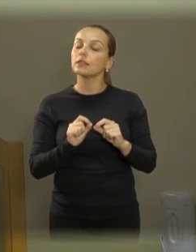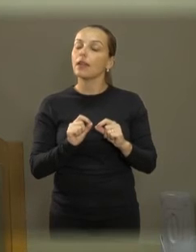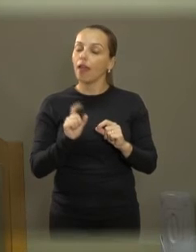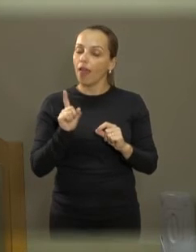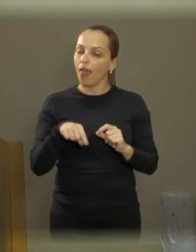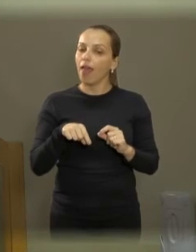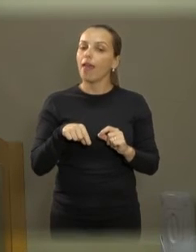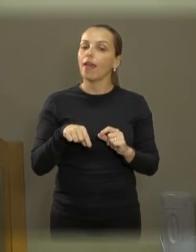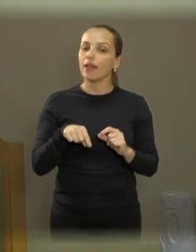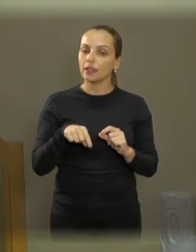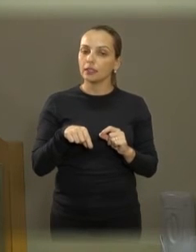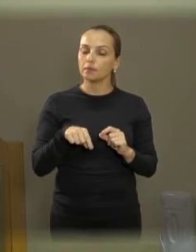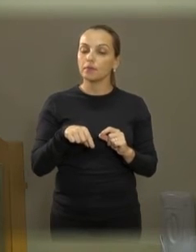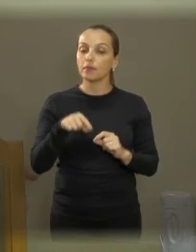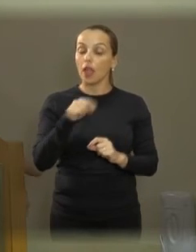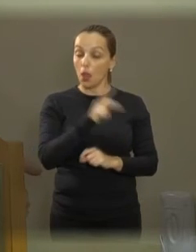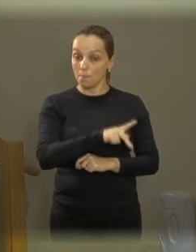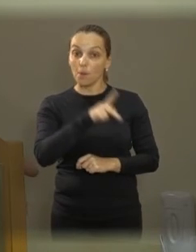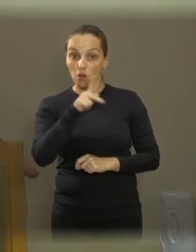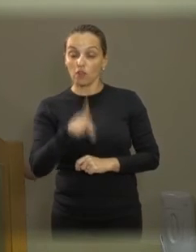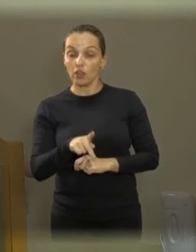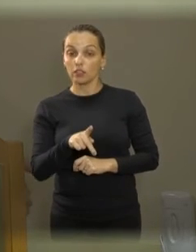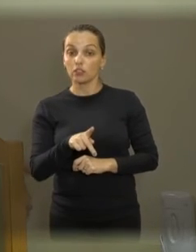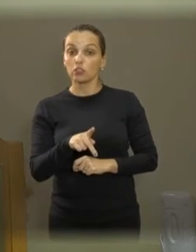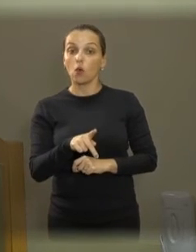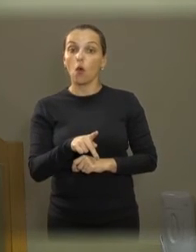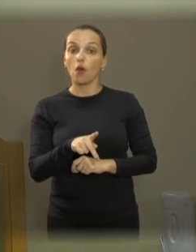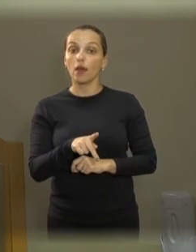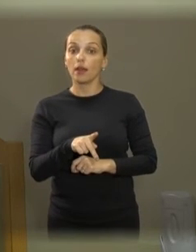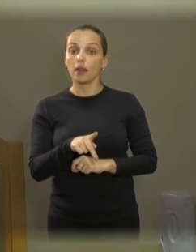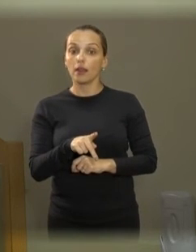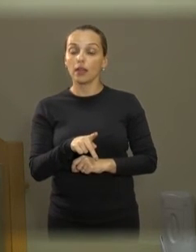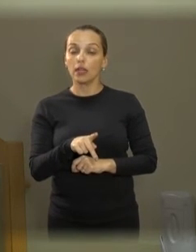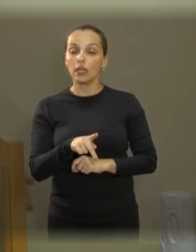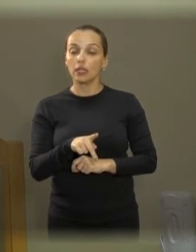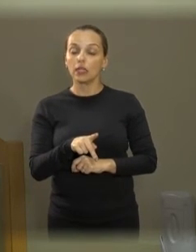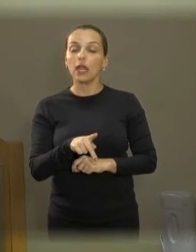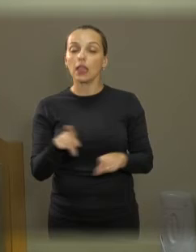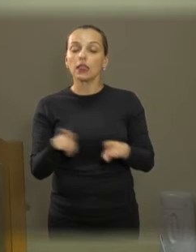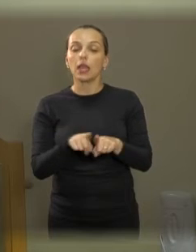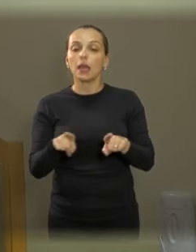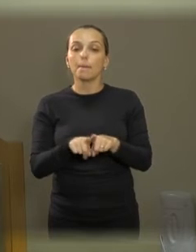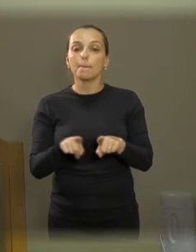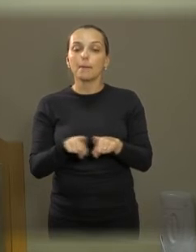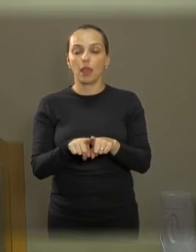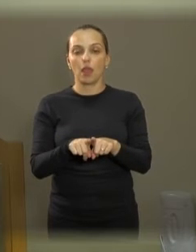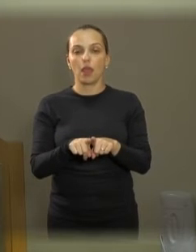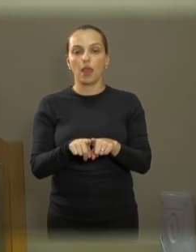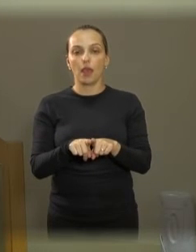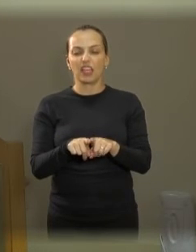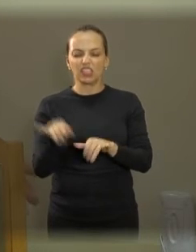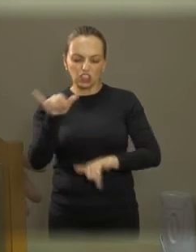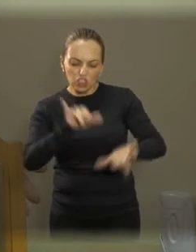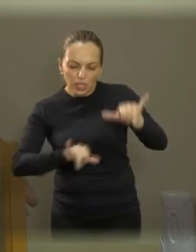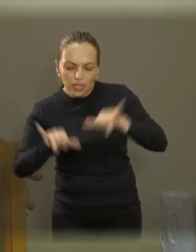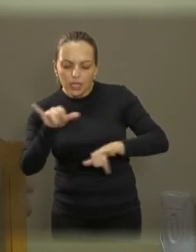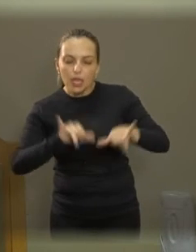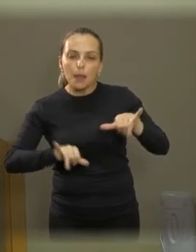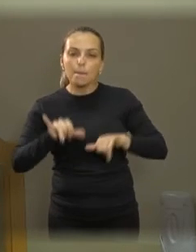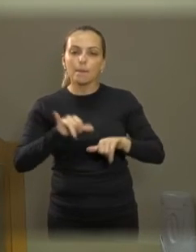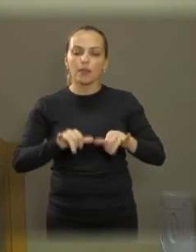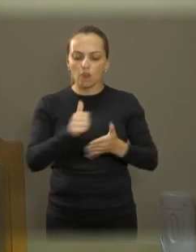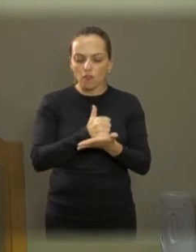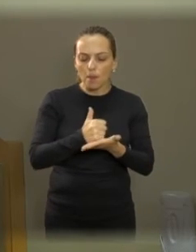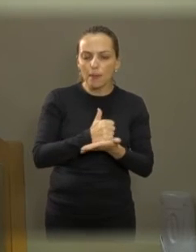Né? Eu tive professora de farmacotécnica chamada Roca, de química farmacêutica,